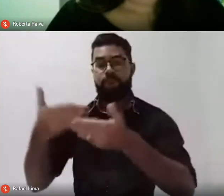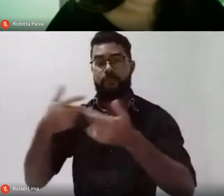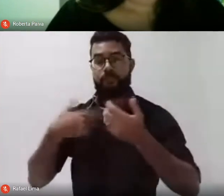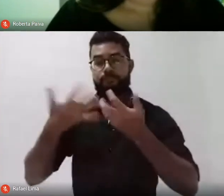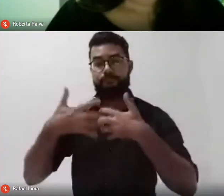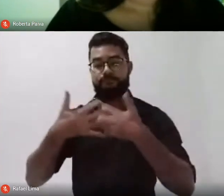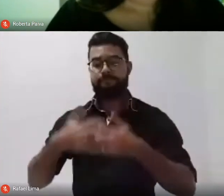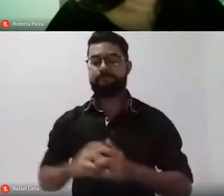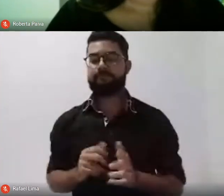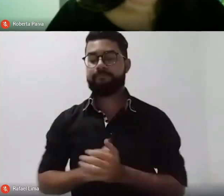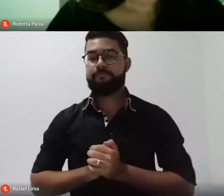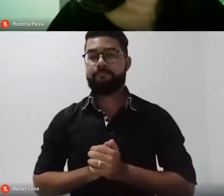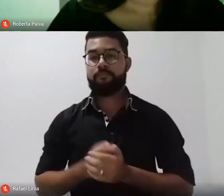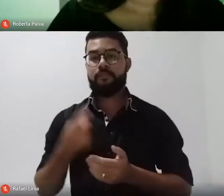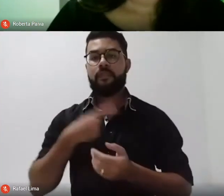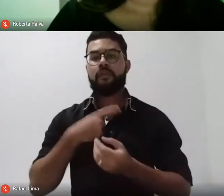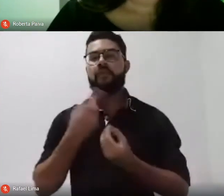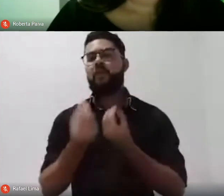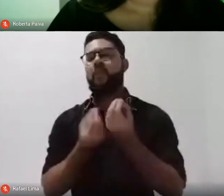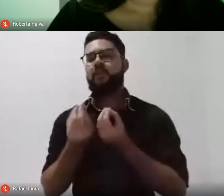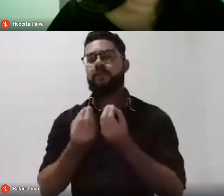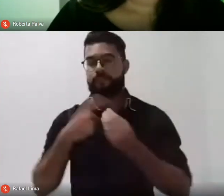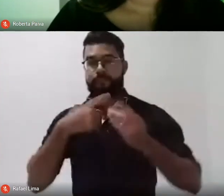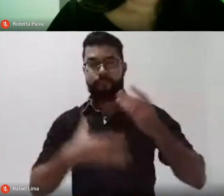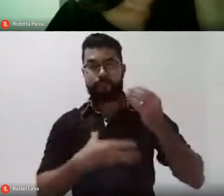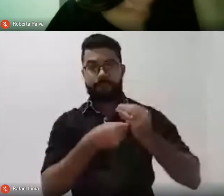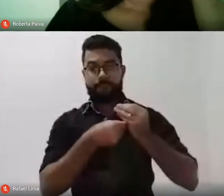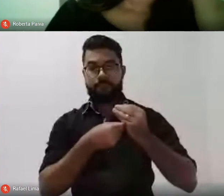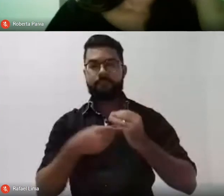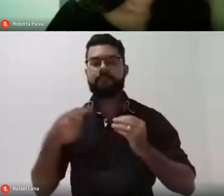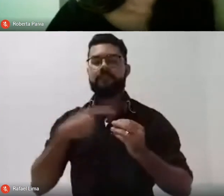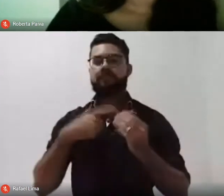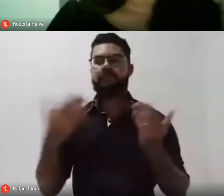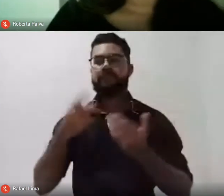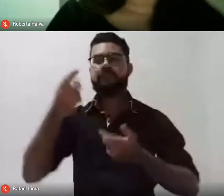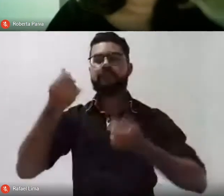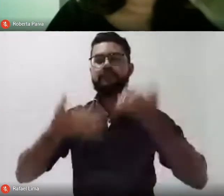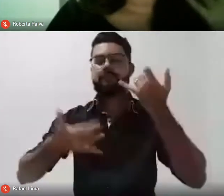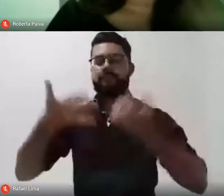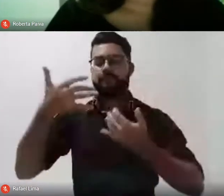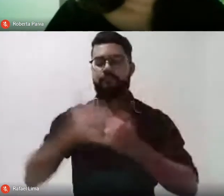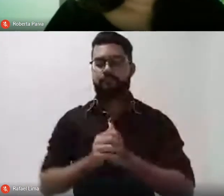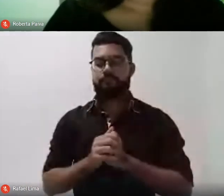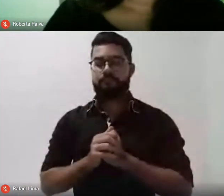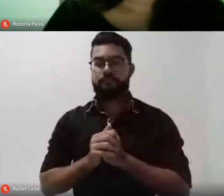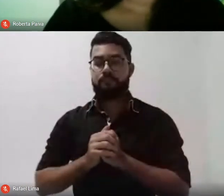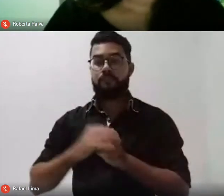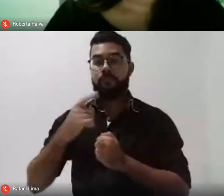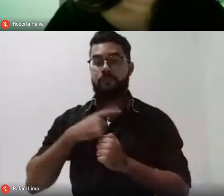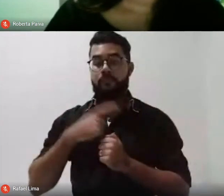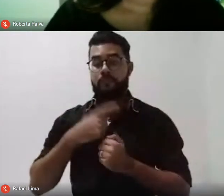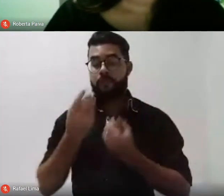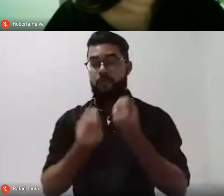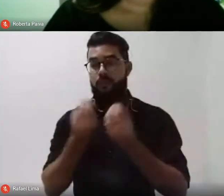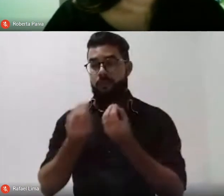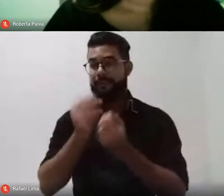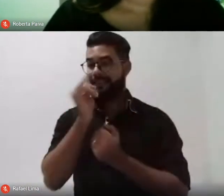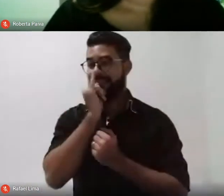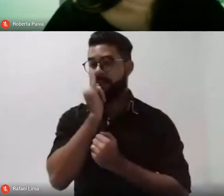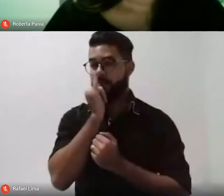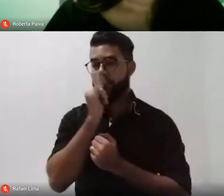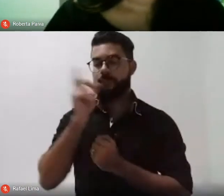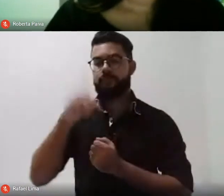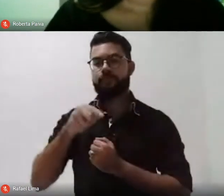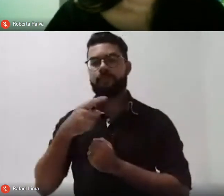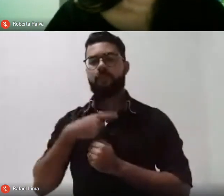dúvida. Não, complementando a fala de Rinaldo, a ideia, inclusive, de trazer o cactus